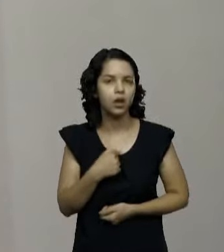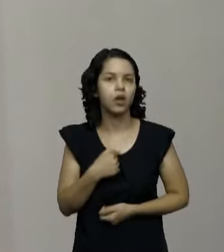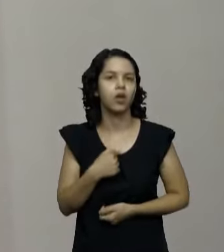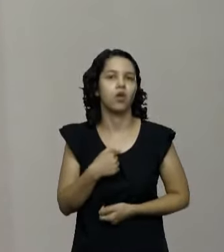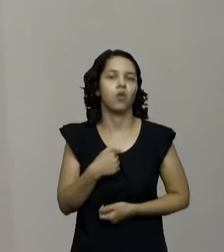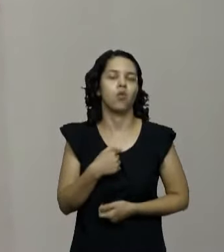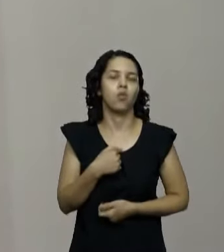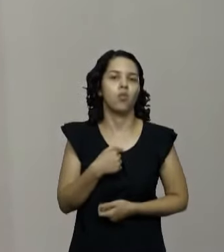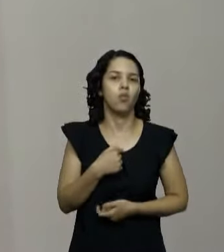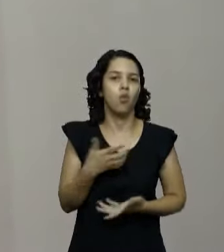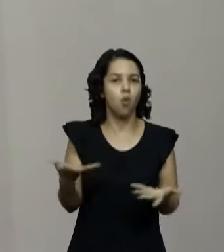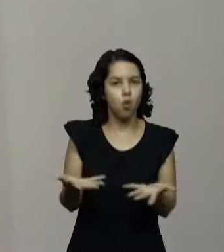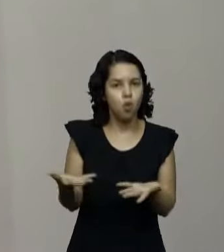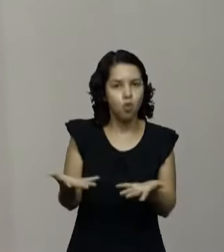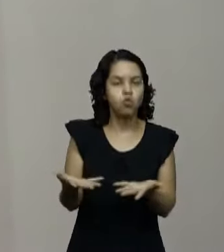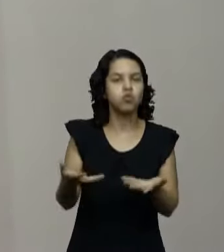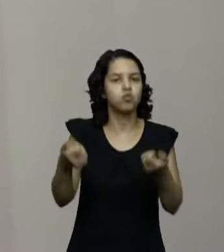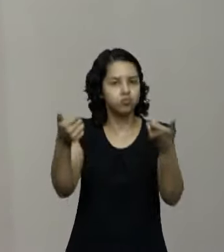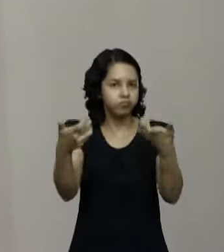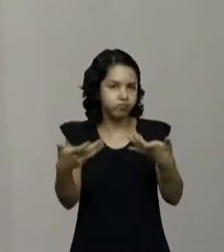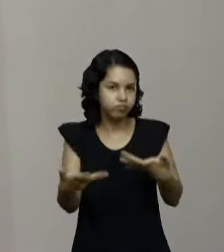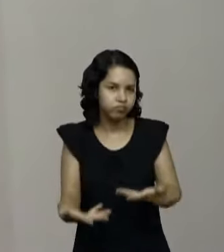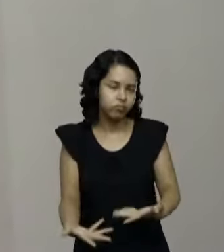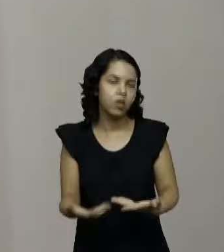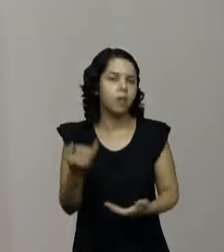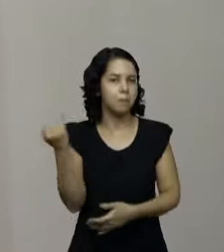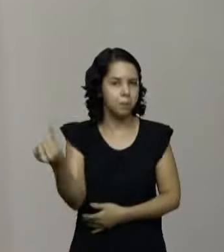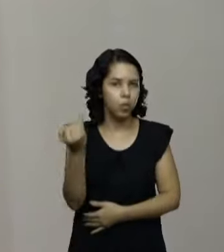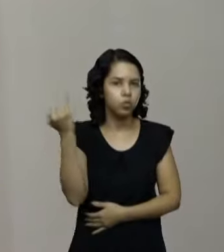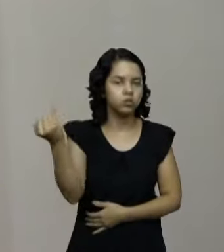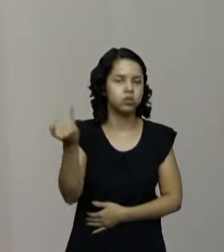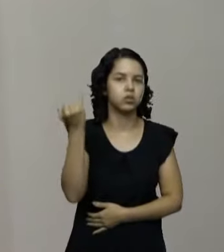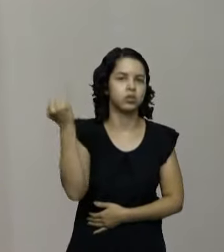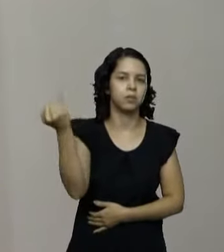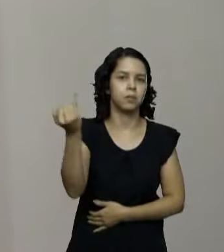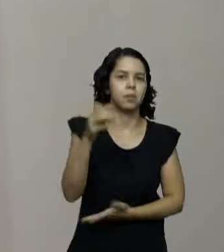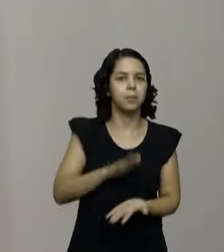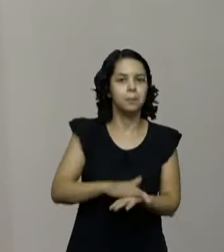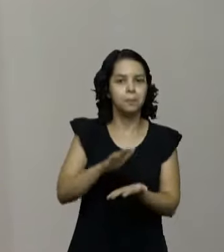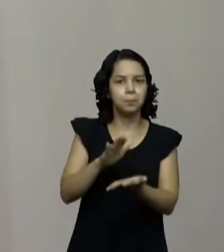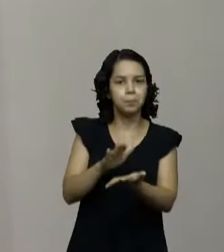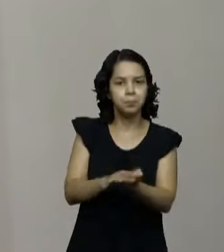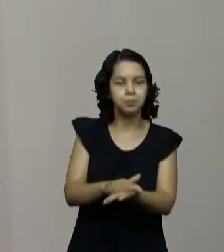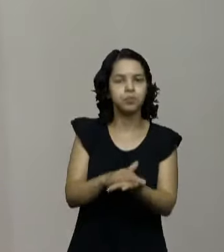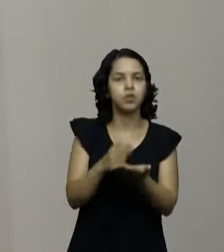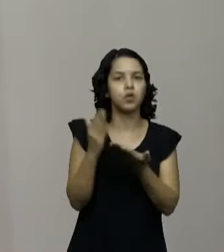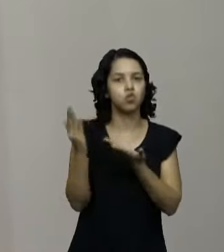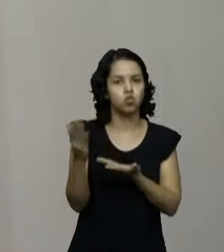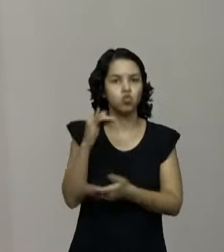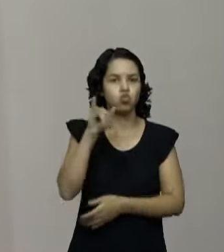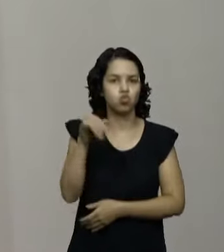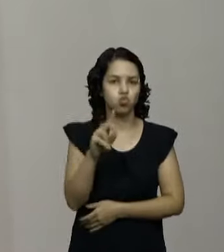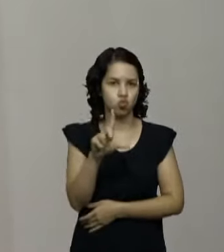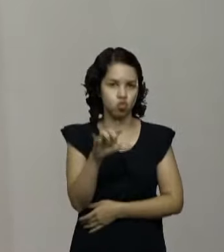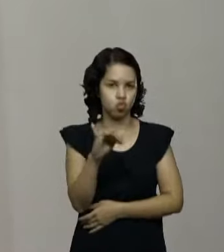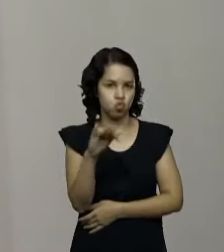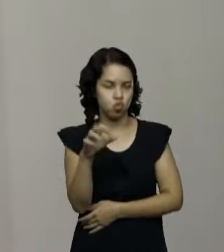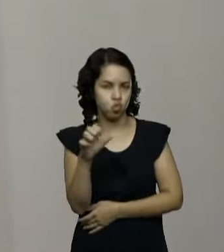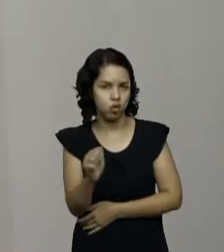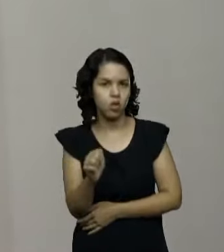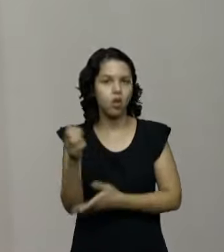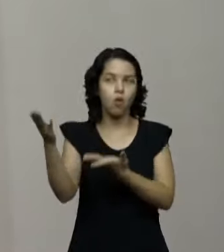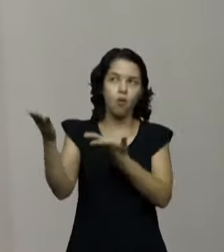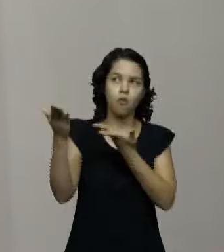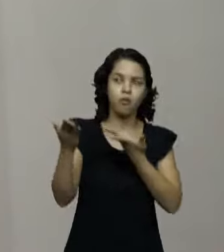registro, entendo importante, e parabenizando a Júlia, trazendo um deputado federal. E,